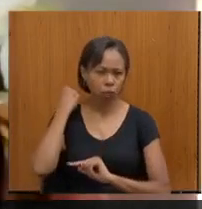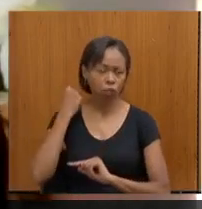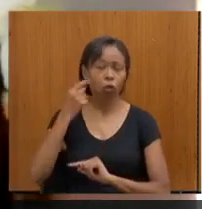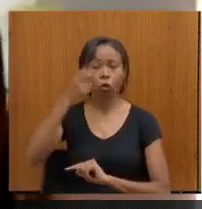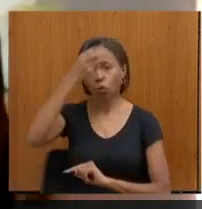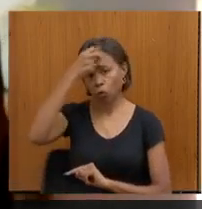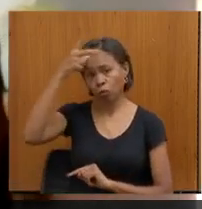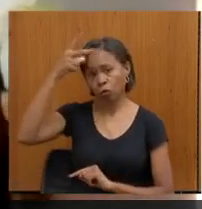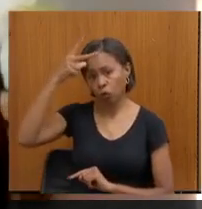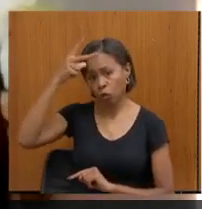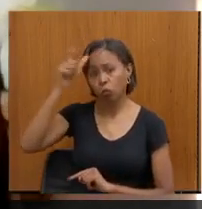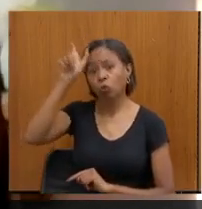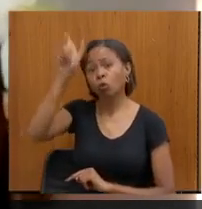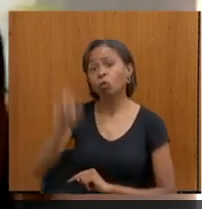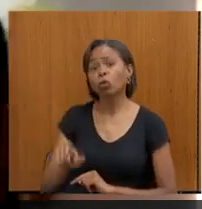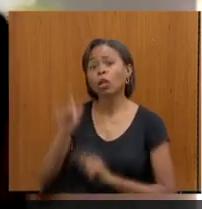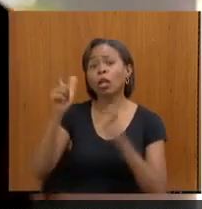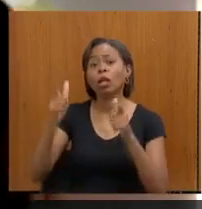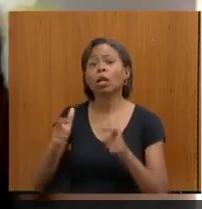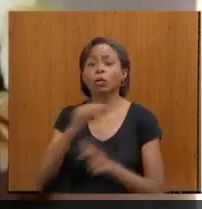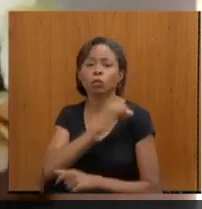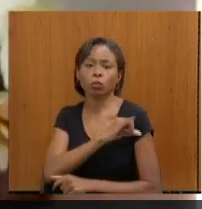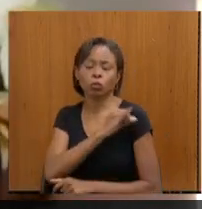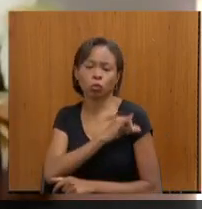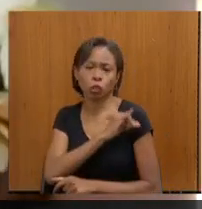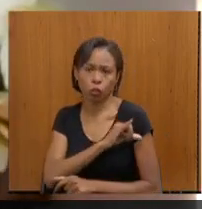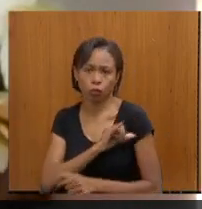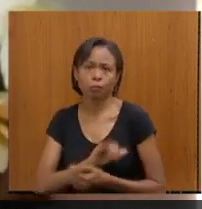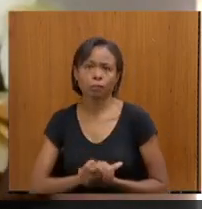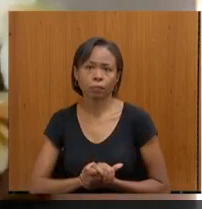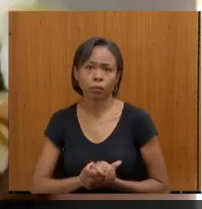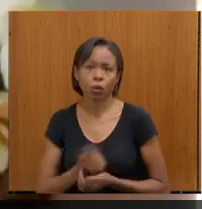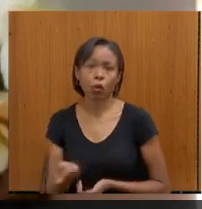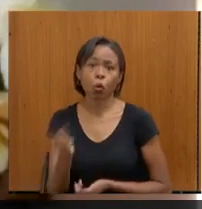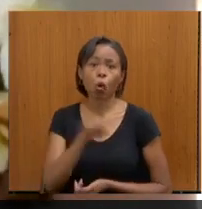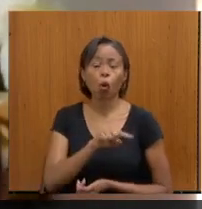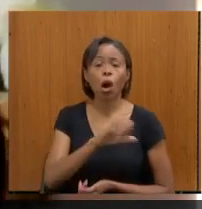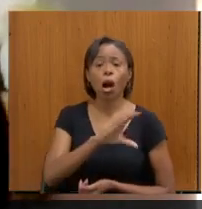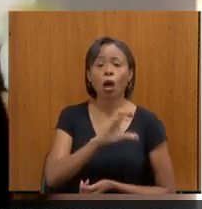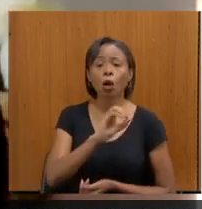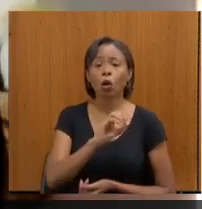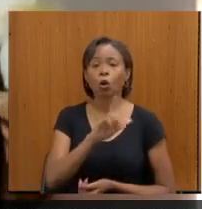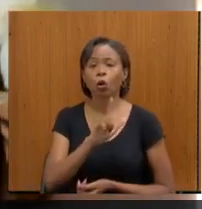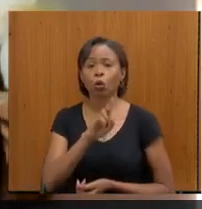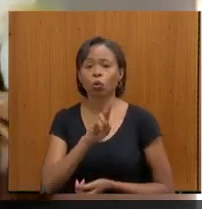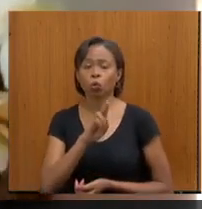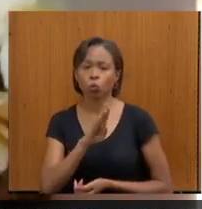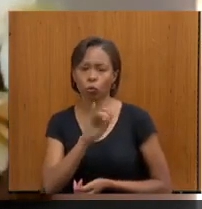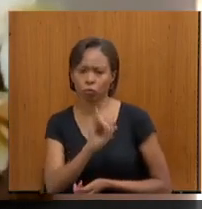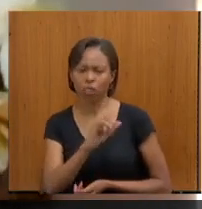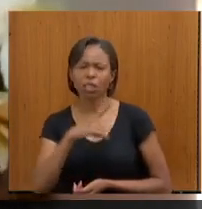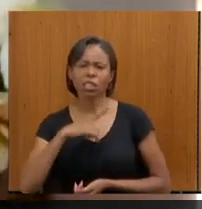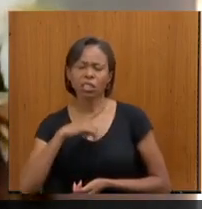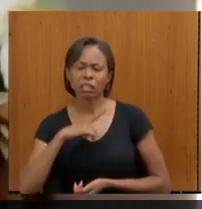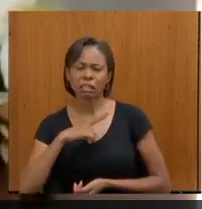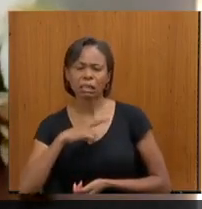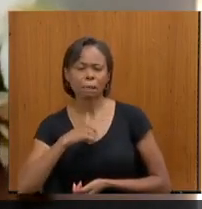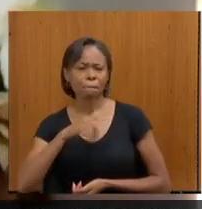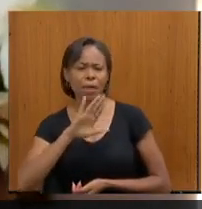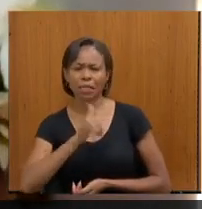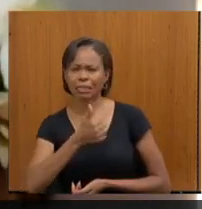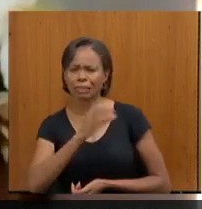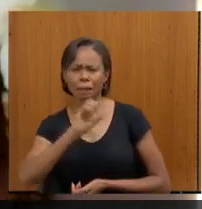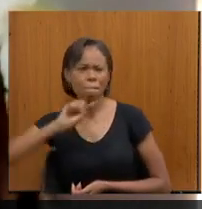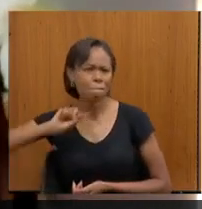do Rio de Janeiro e junto ao clube clube tem mais ou menos 10 mil toneladas de lixo um